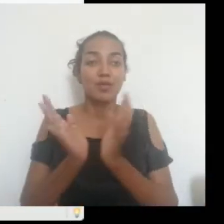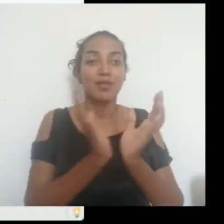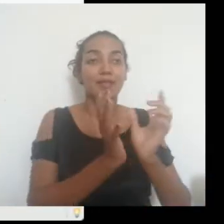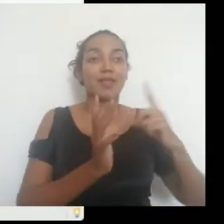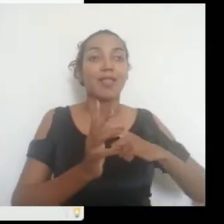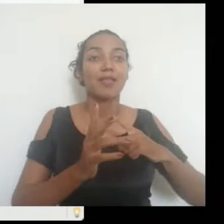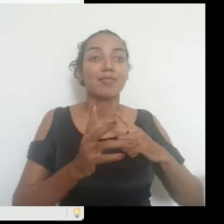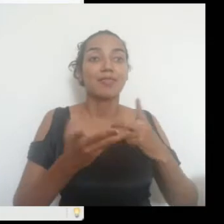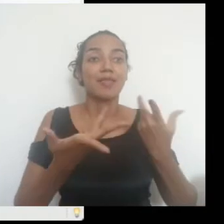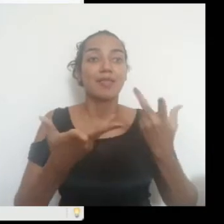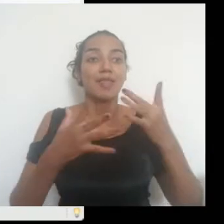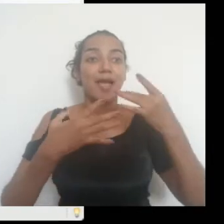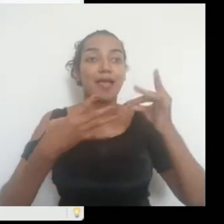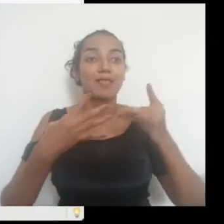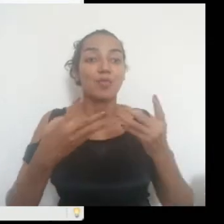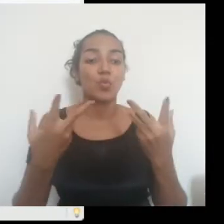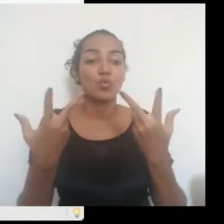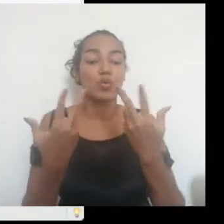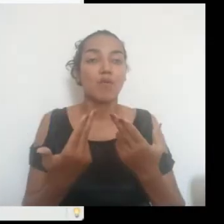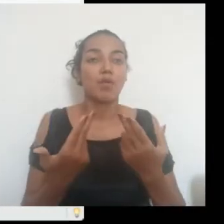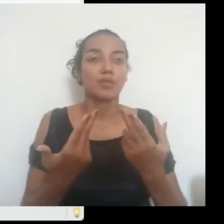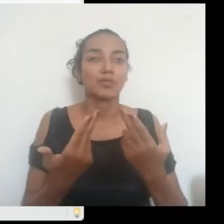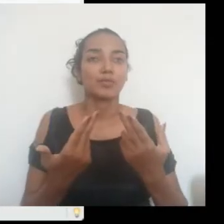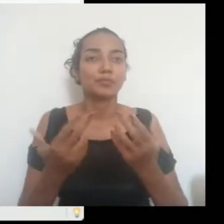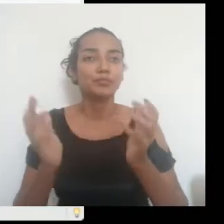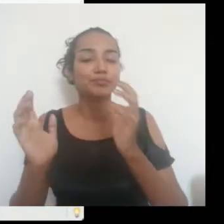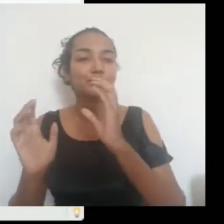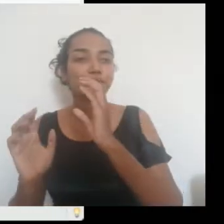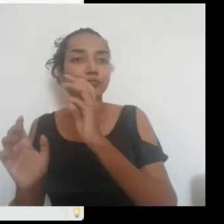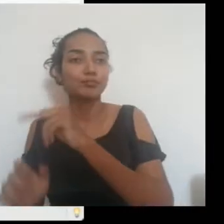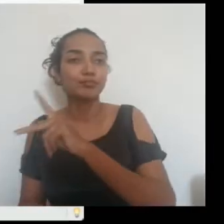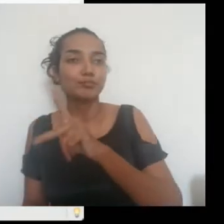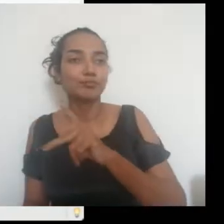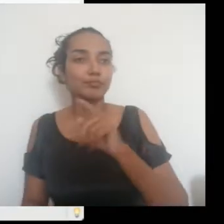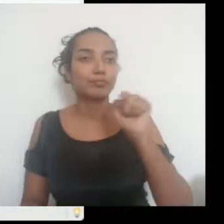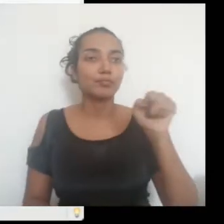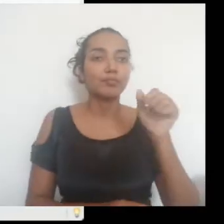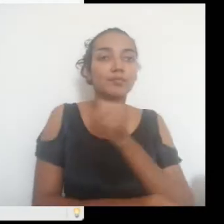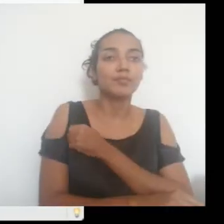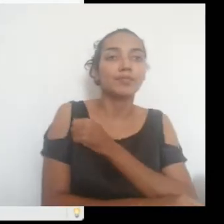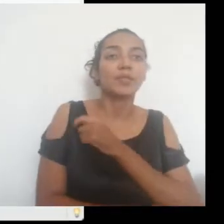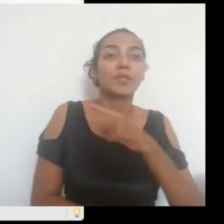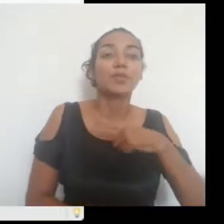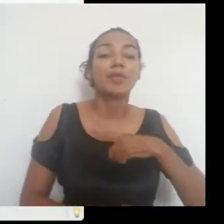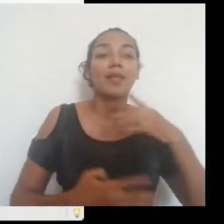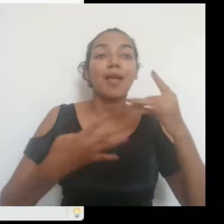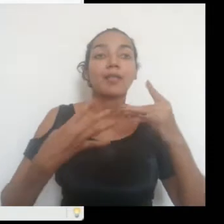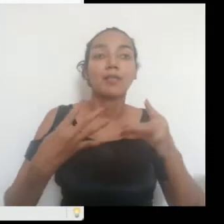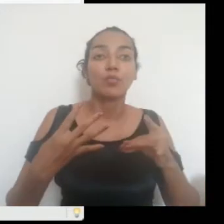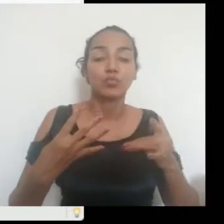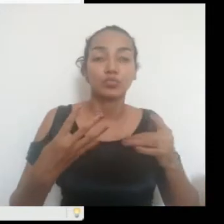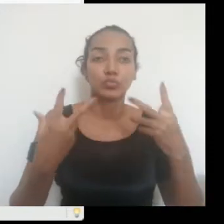classe professor como também a classe aluno possuem informações que são